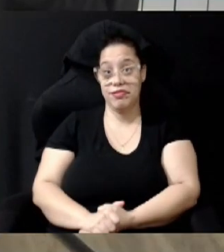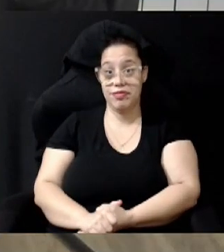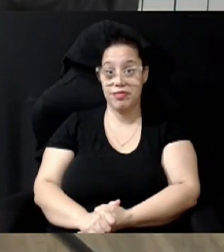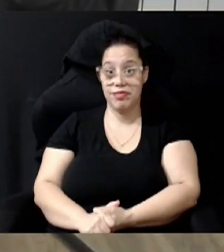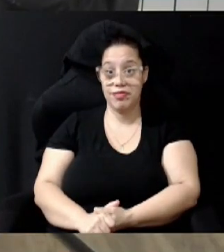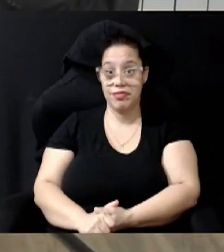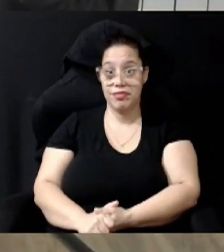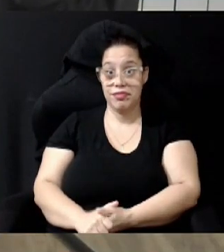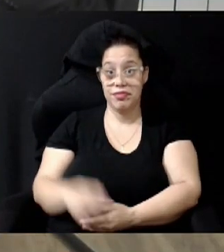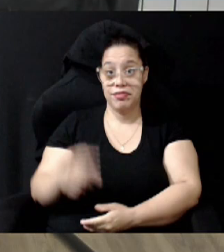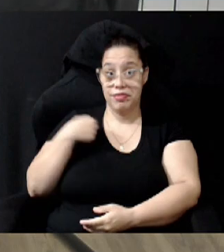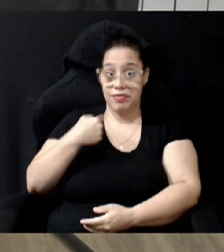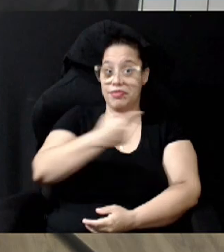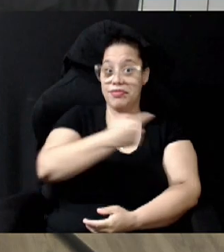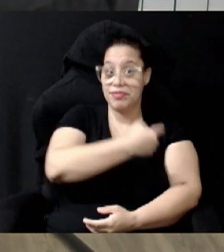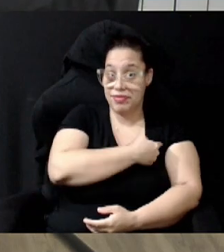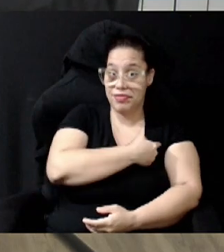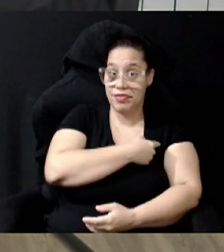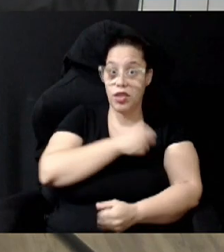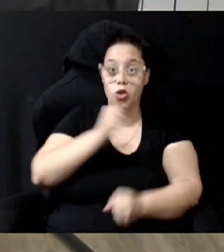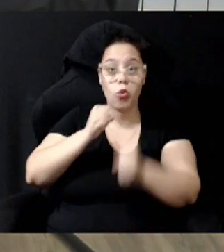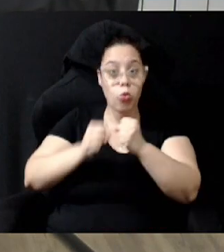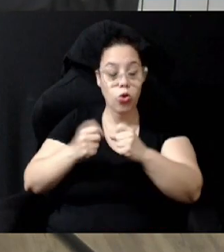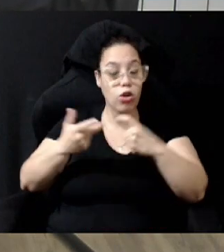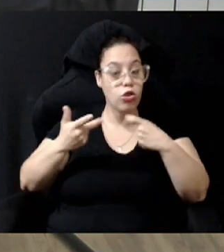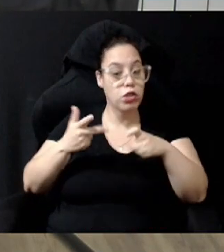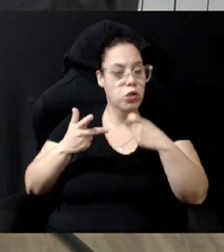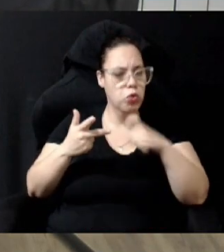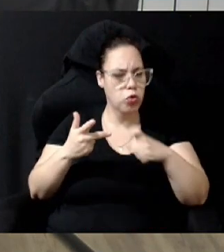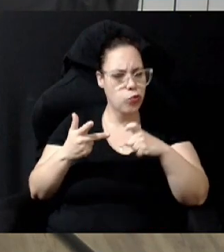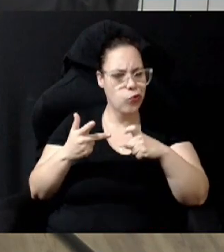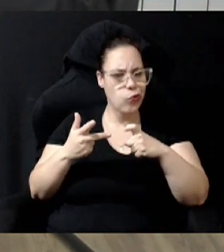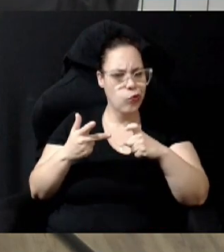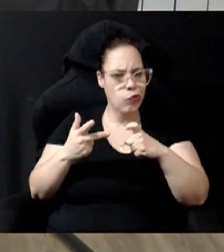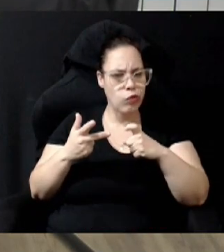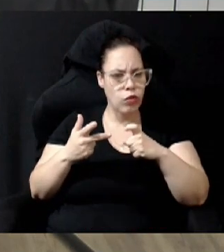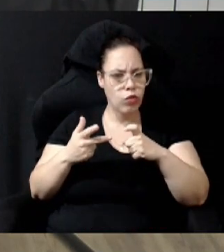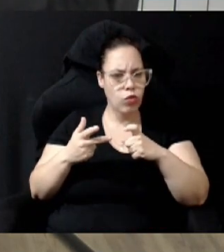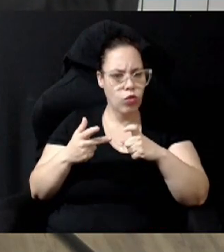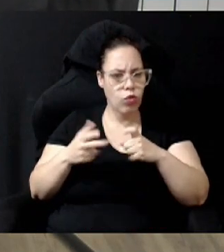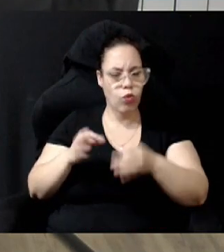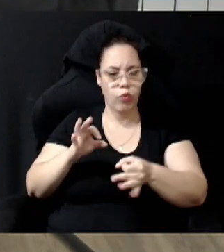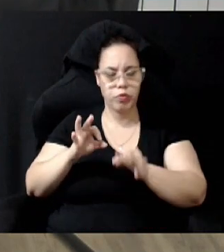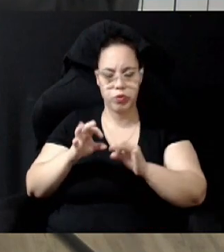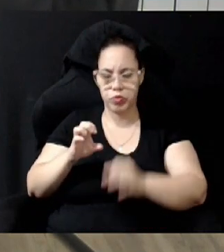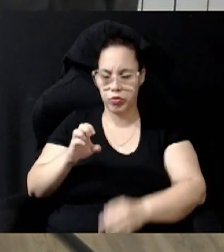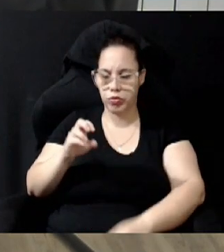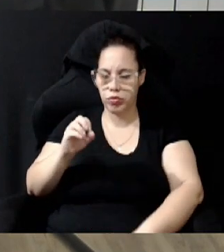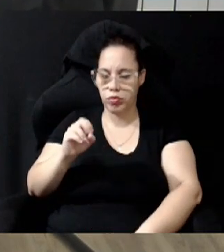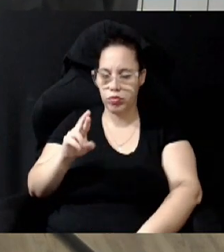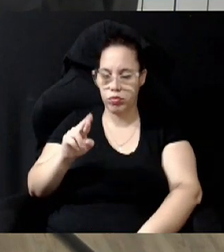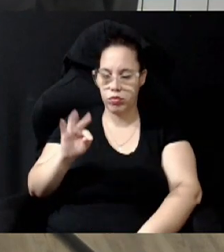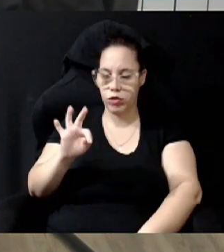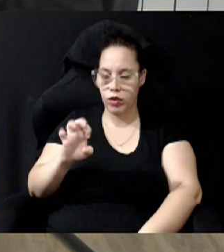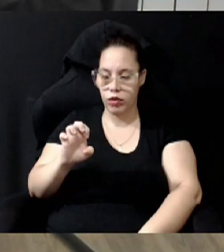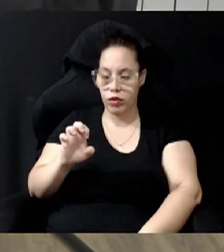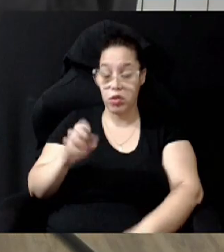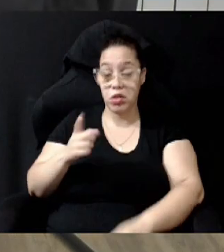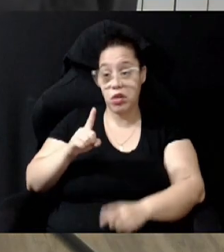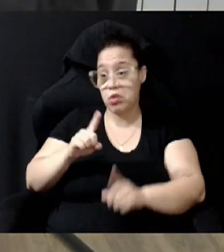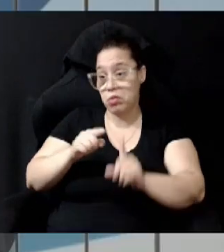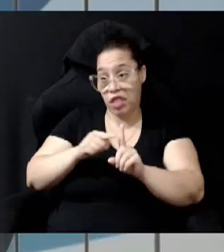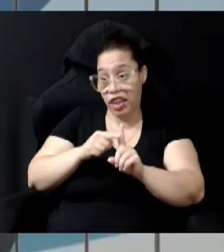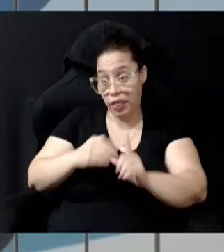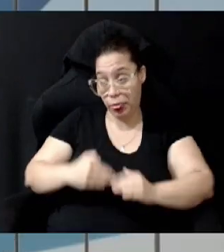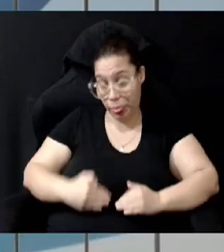nosso poder executivo, a nossa corte constitucional, ela não tem barriguinha. Ela faz muito